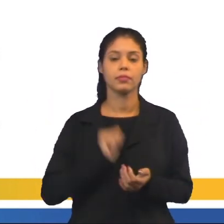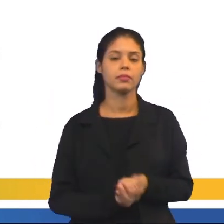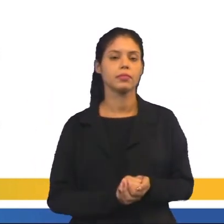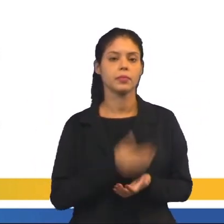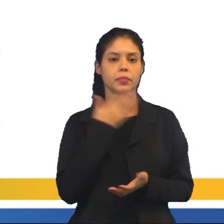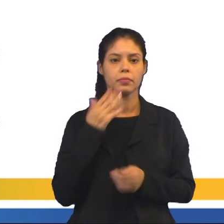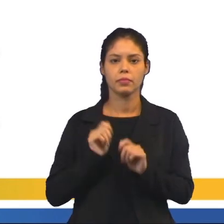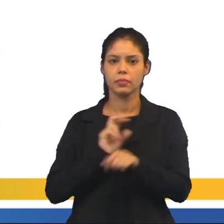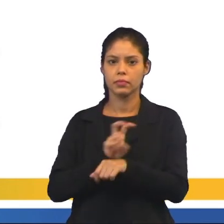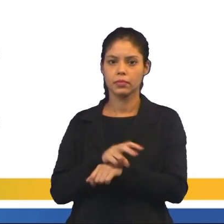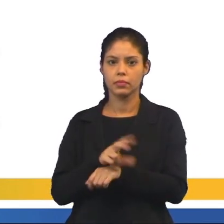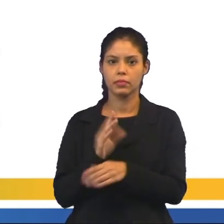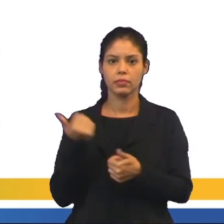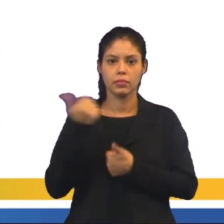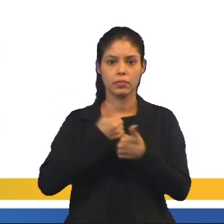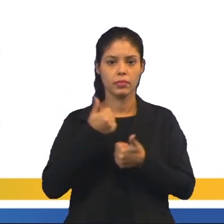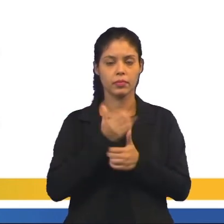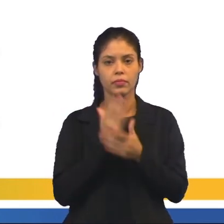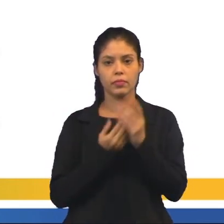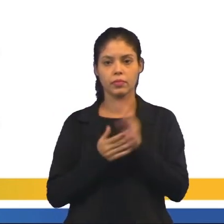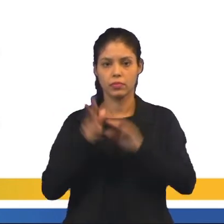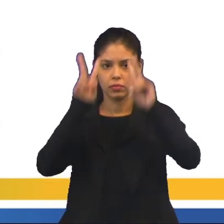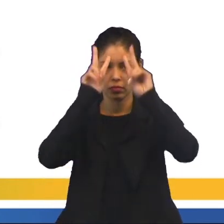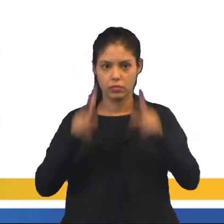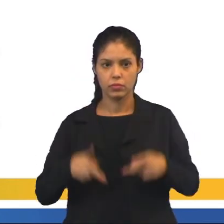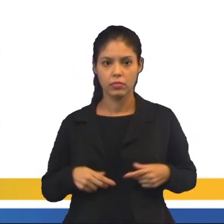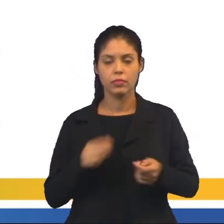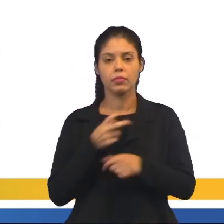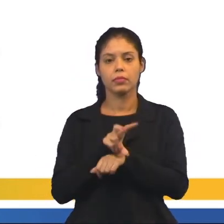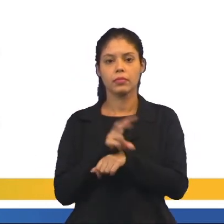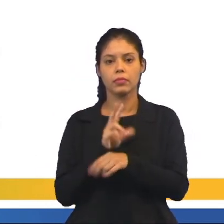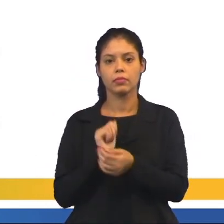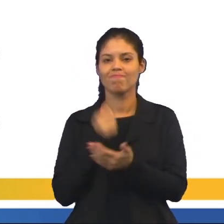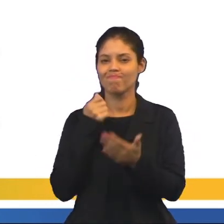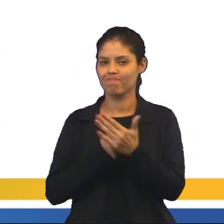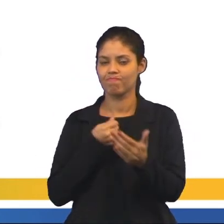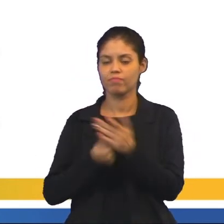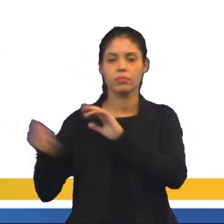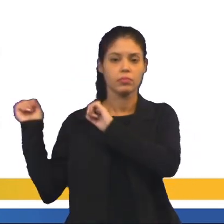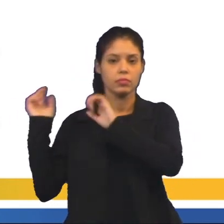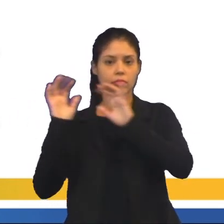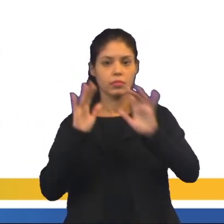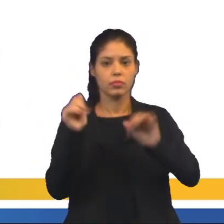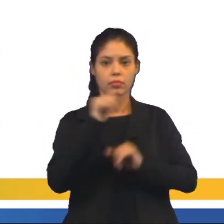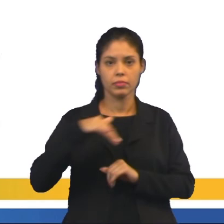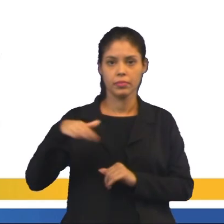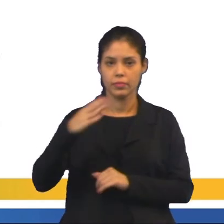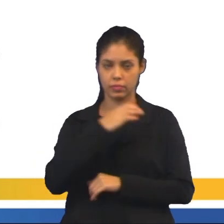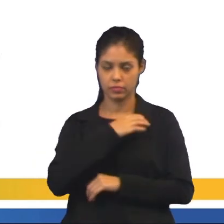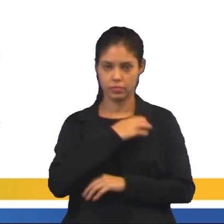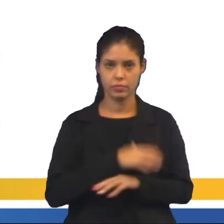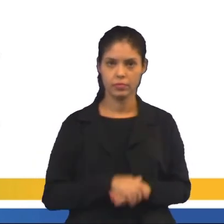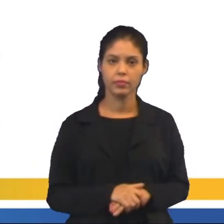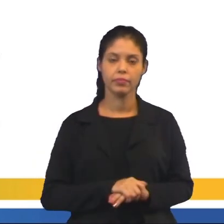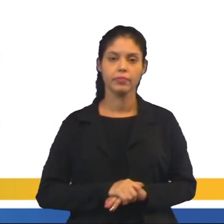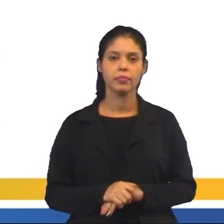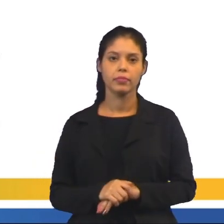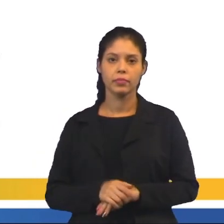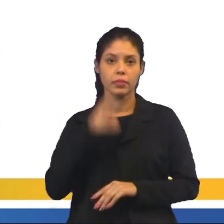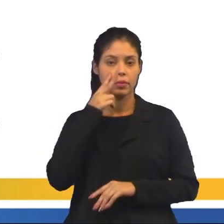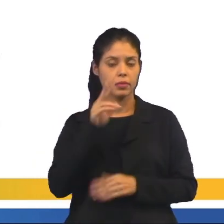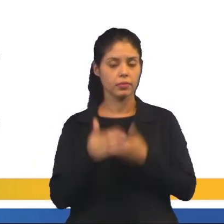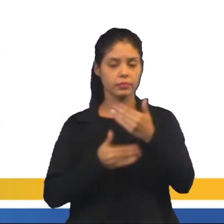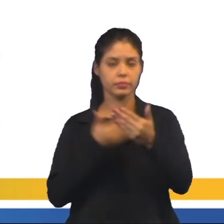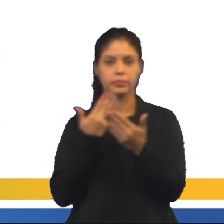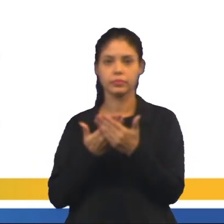A mecanização do campo que substituiu a mão de obra por máquinas, forçando a migração do trabalhador do campo para as cidades. Isso a gente